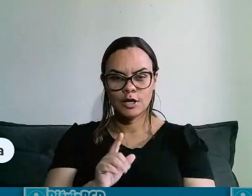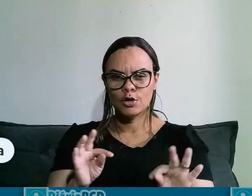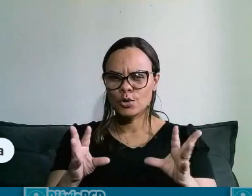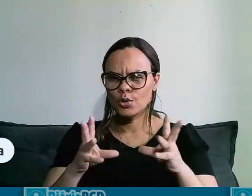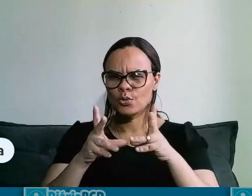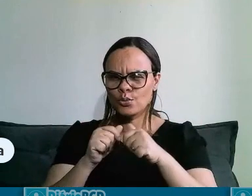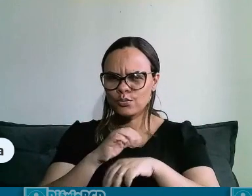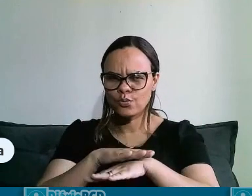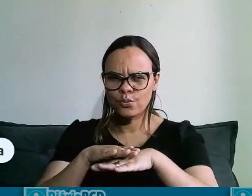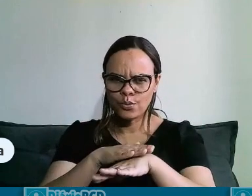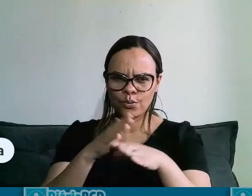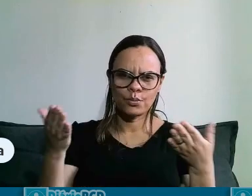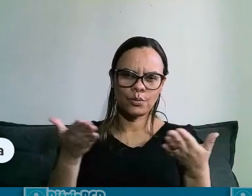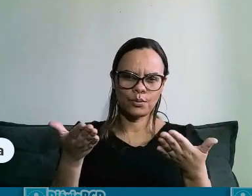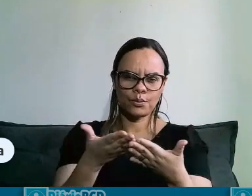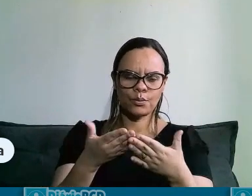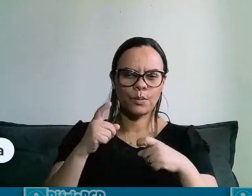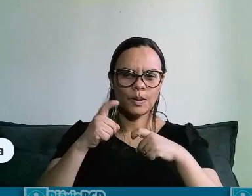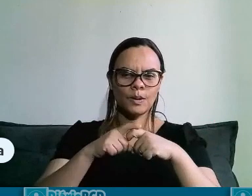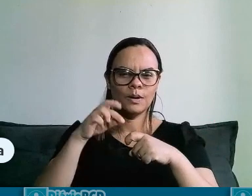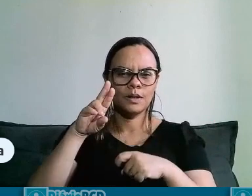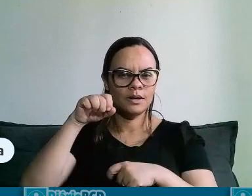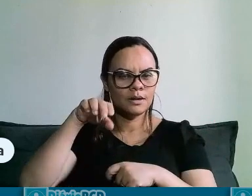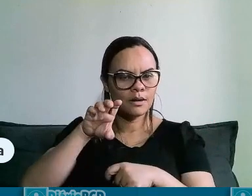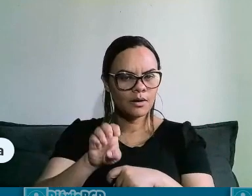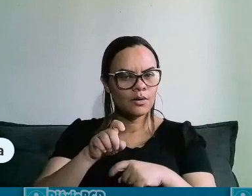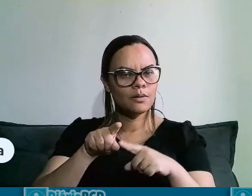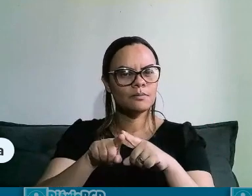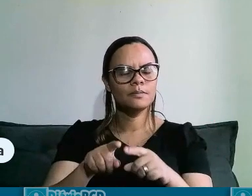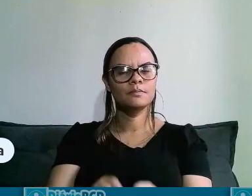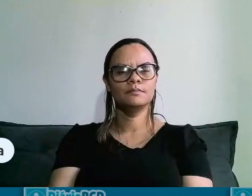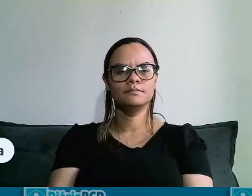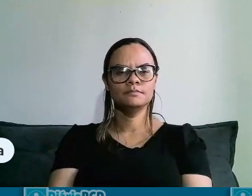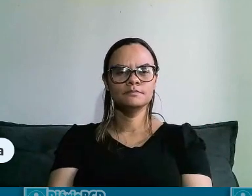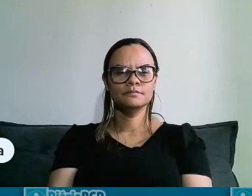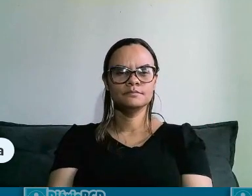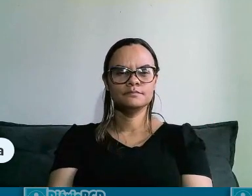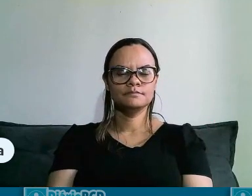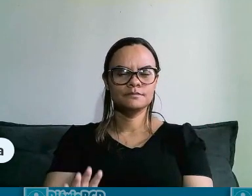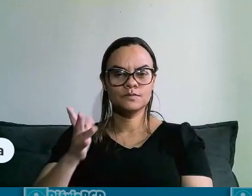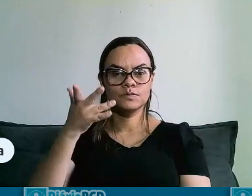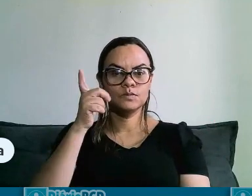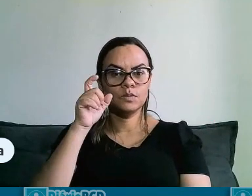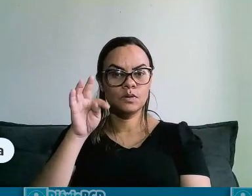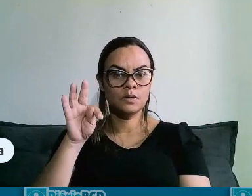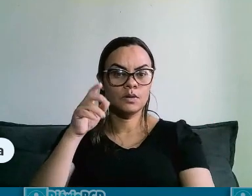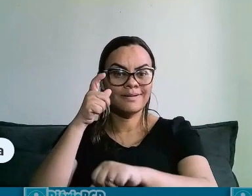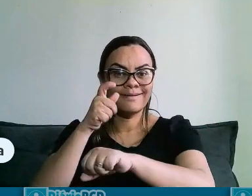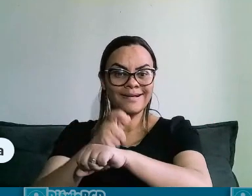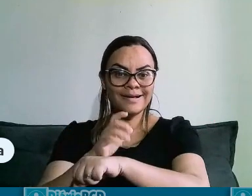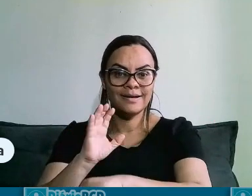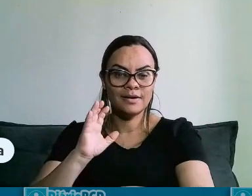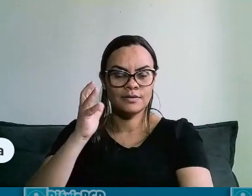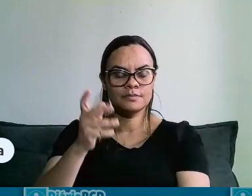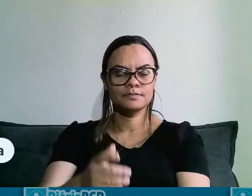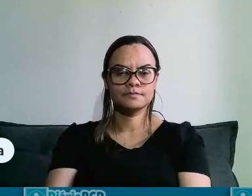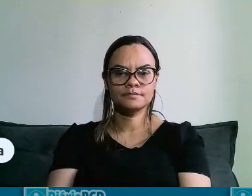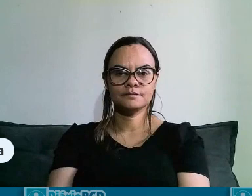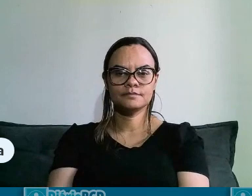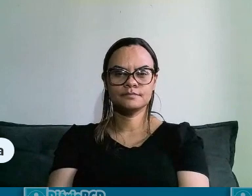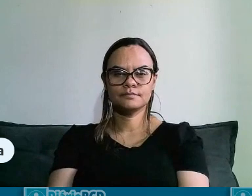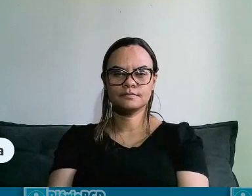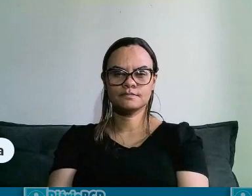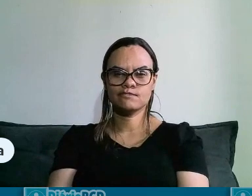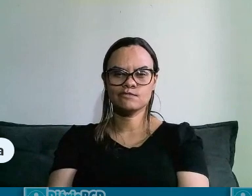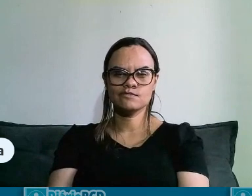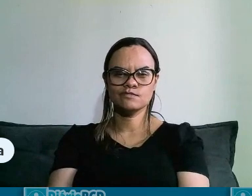nós conversamos agora com o Dr. René, partindo daquilo que está acontecendo com Fausto Silva, da situação